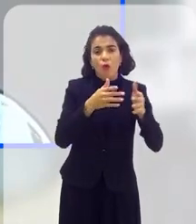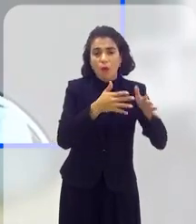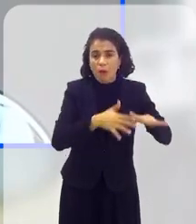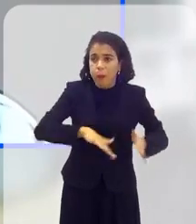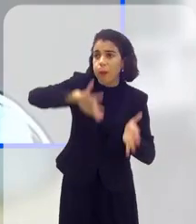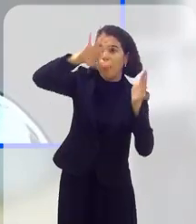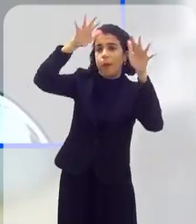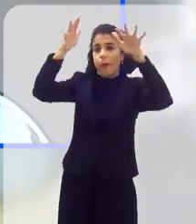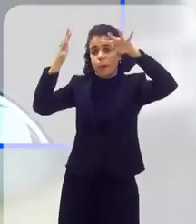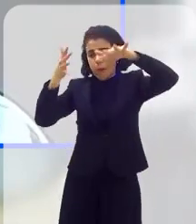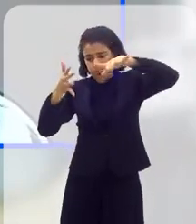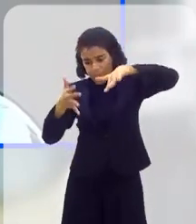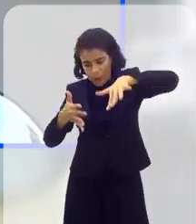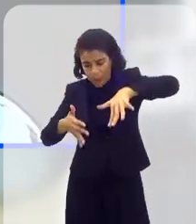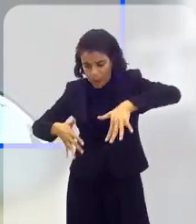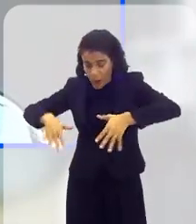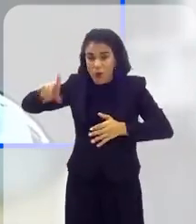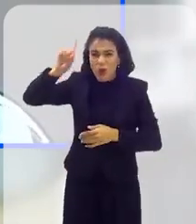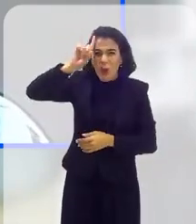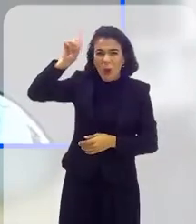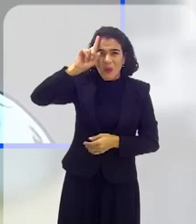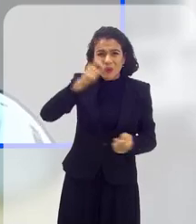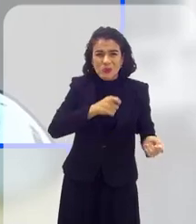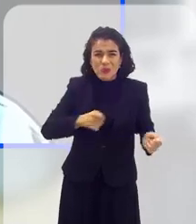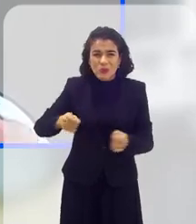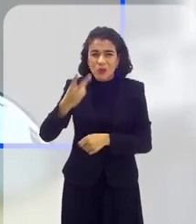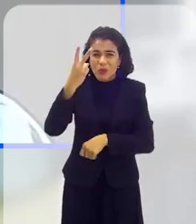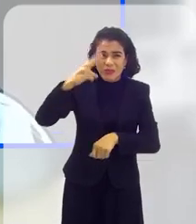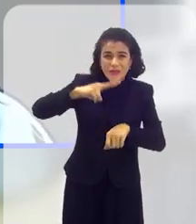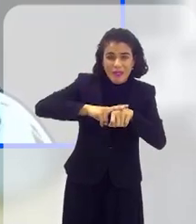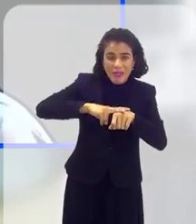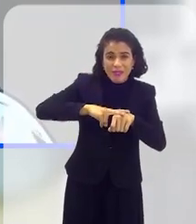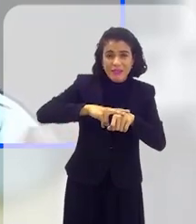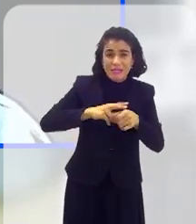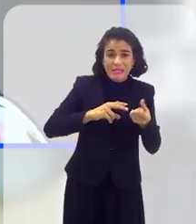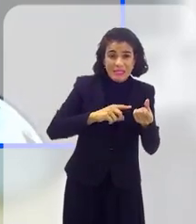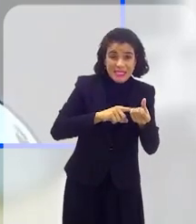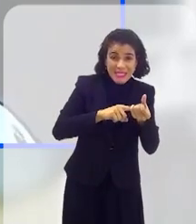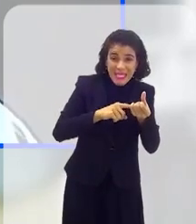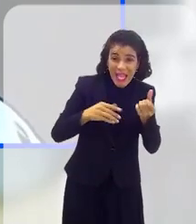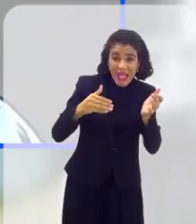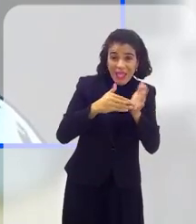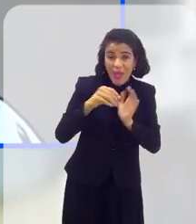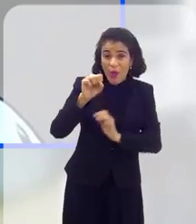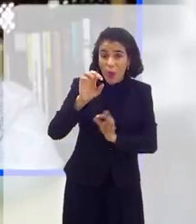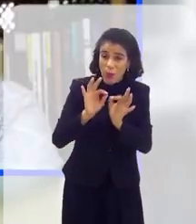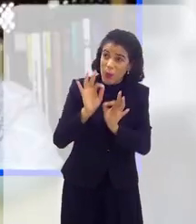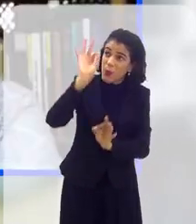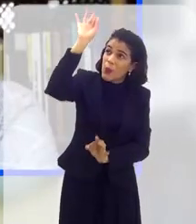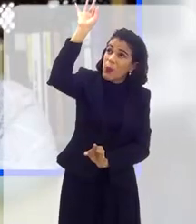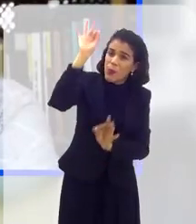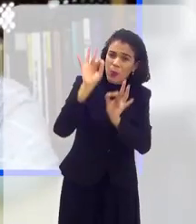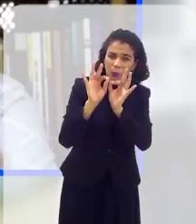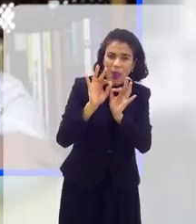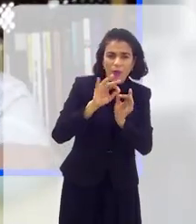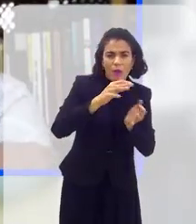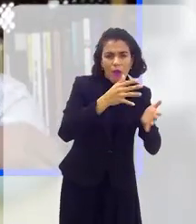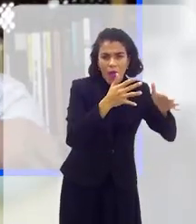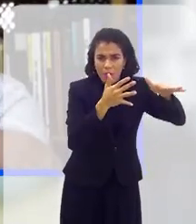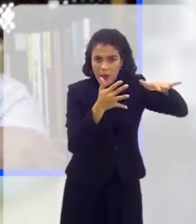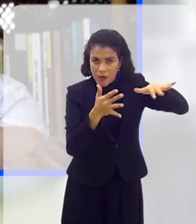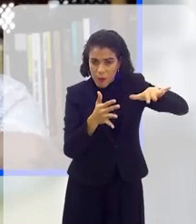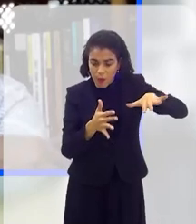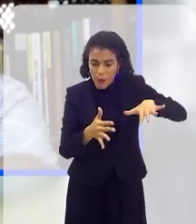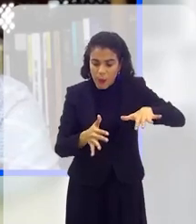mar sobe e desce todo dia, duas vezes por dia, de 6 a 8 metros. Então, quando a